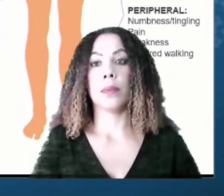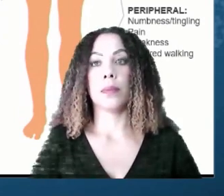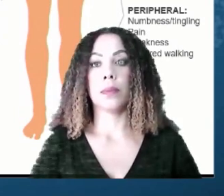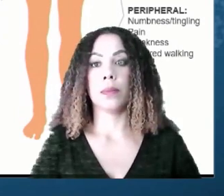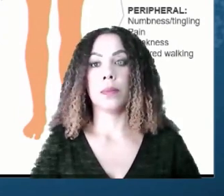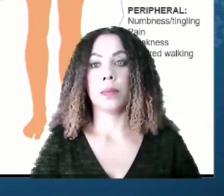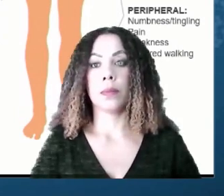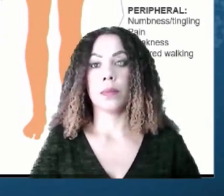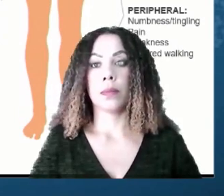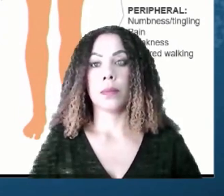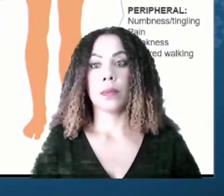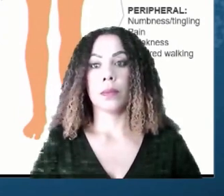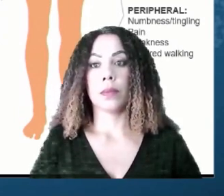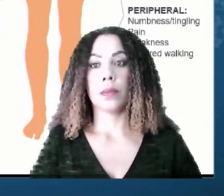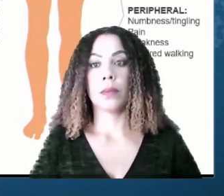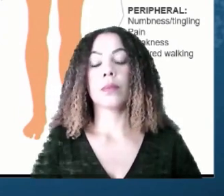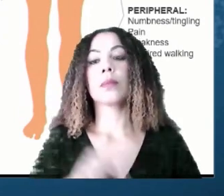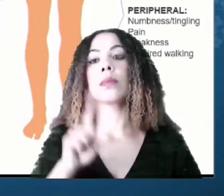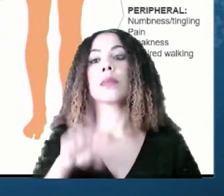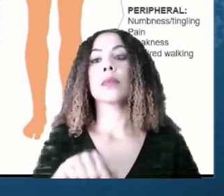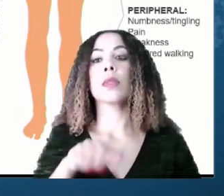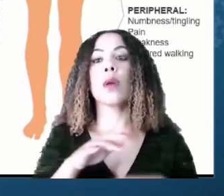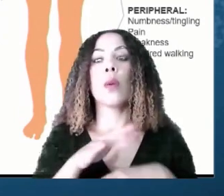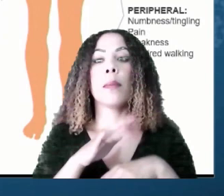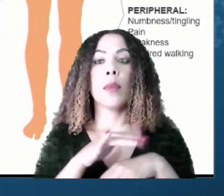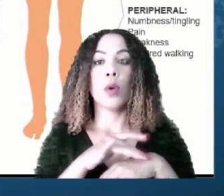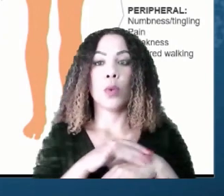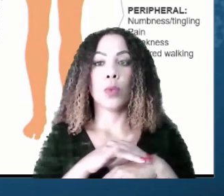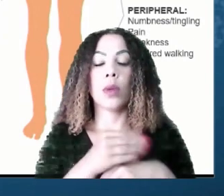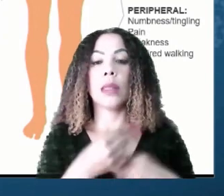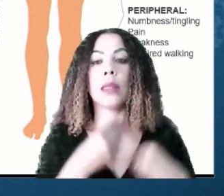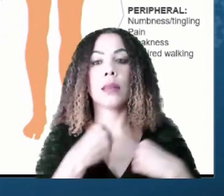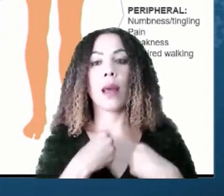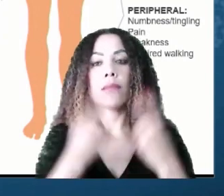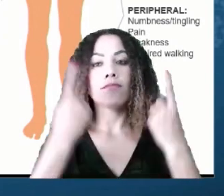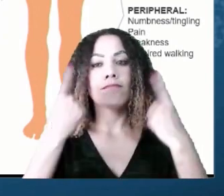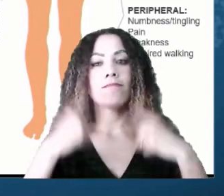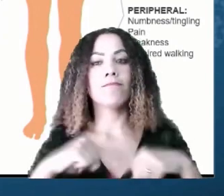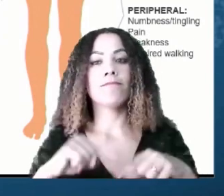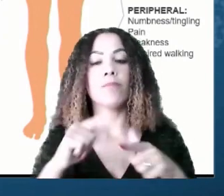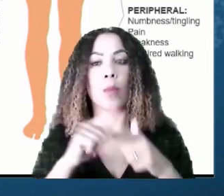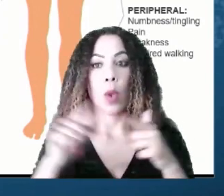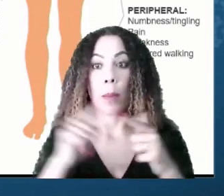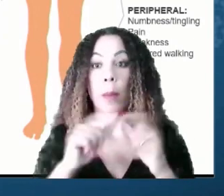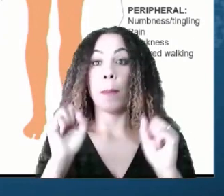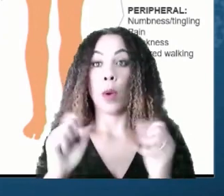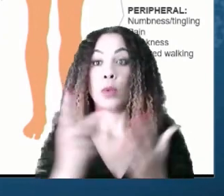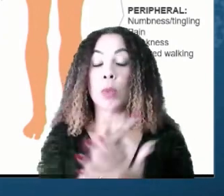uma doença que debilita muito e é fatal,